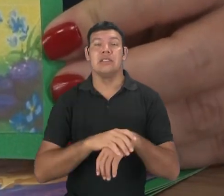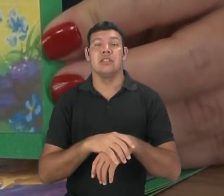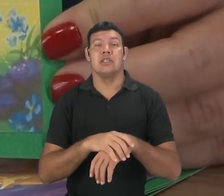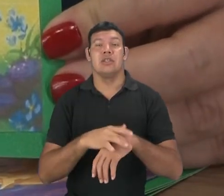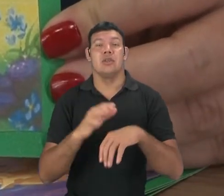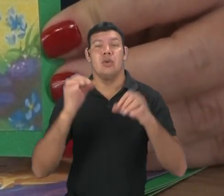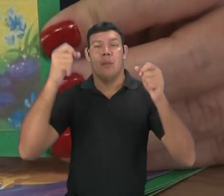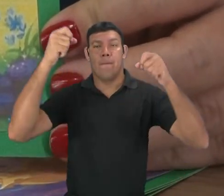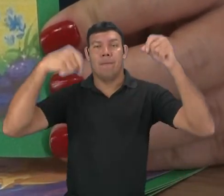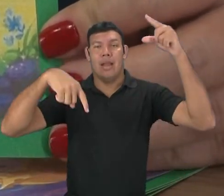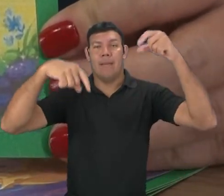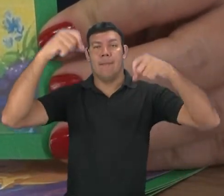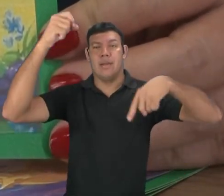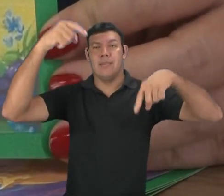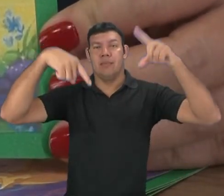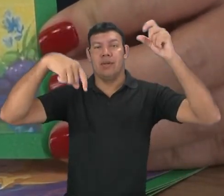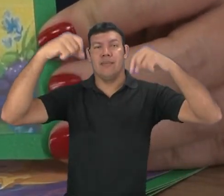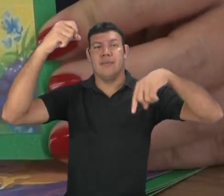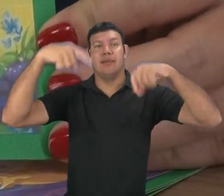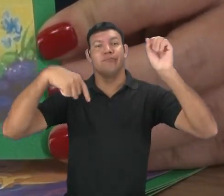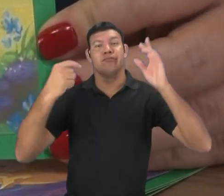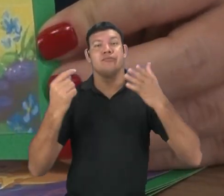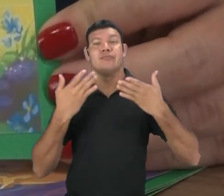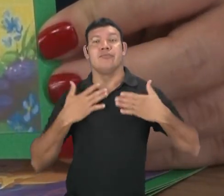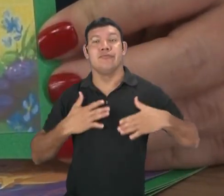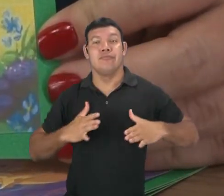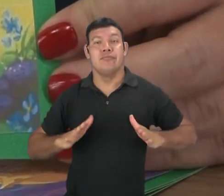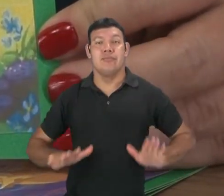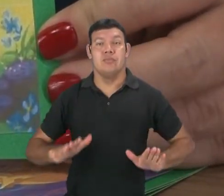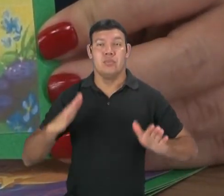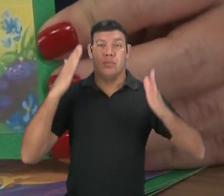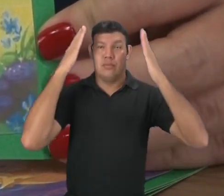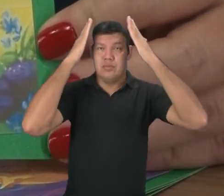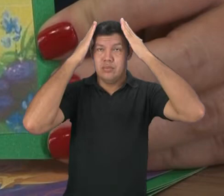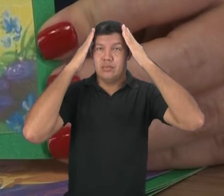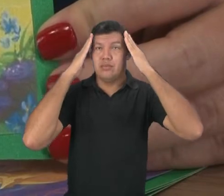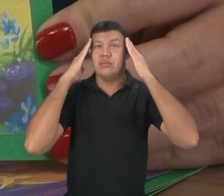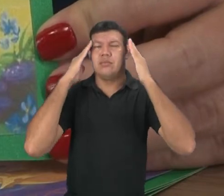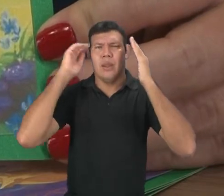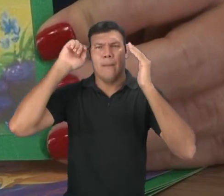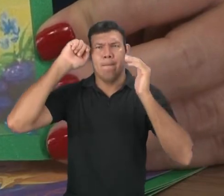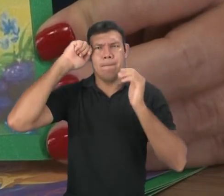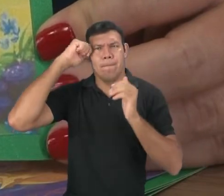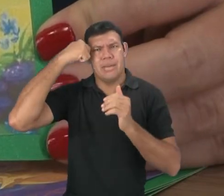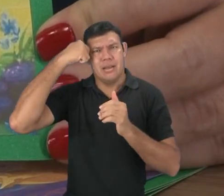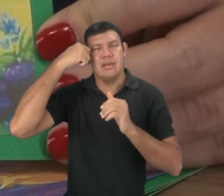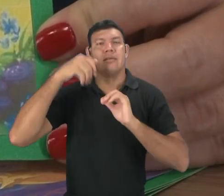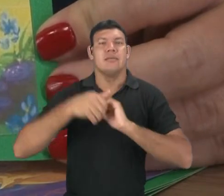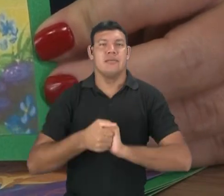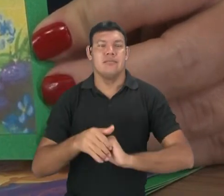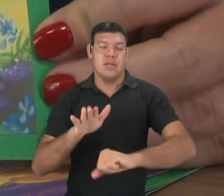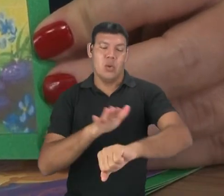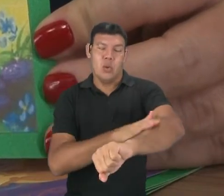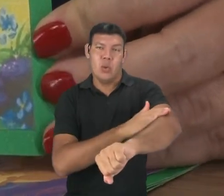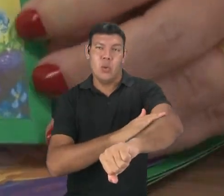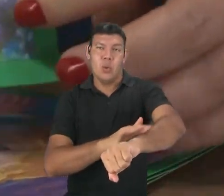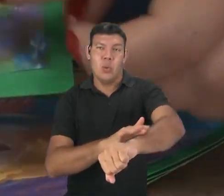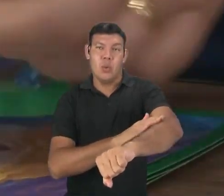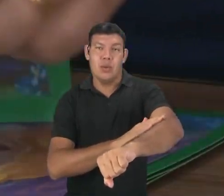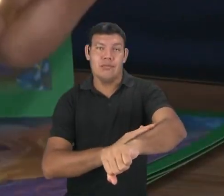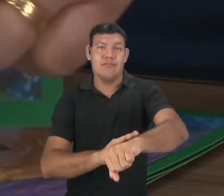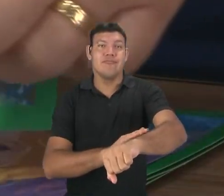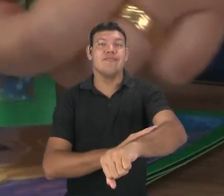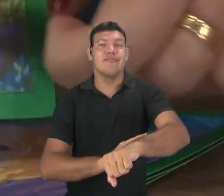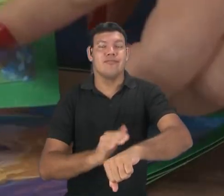né? A característica dela é essa roupa, o cabelo, né, bem negro, né? A pele muito branca. E